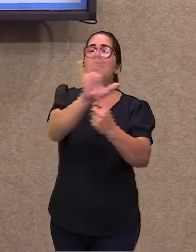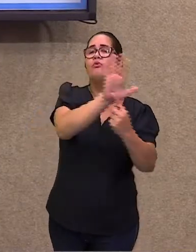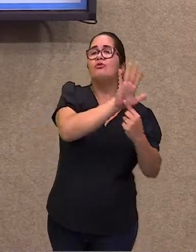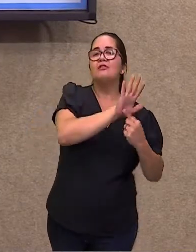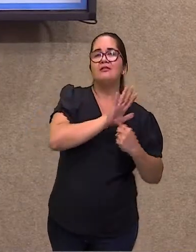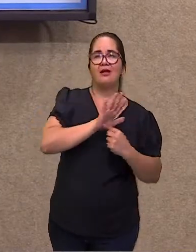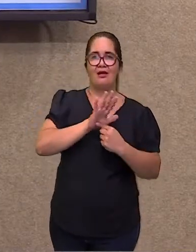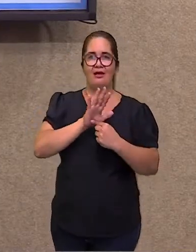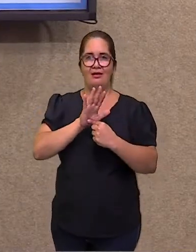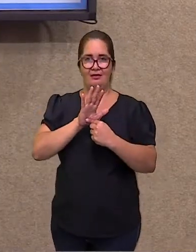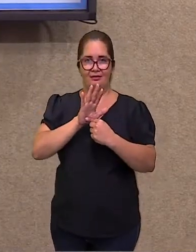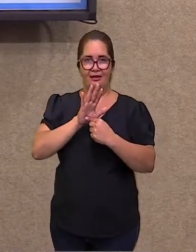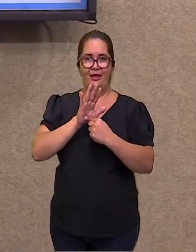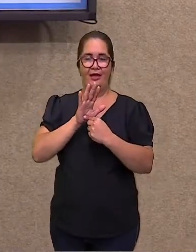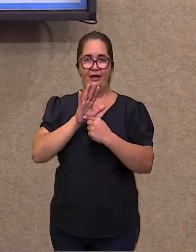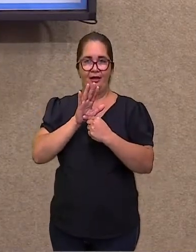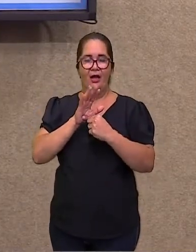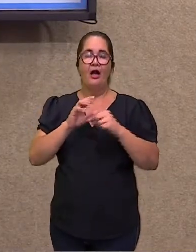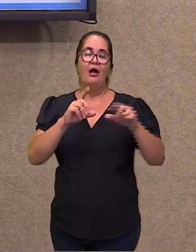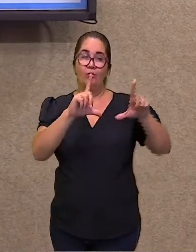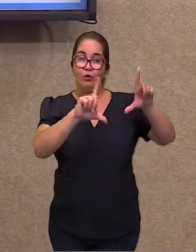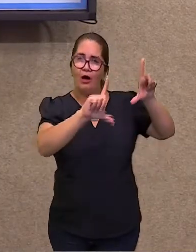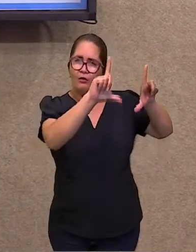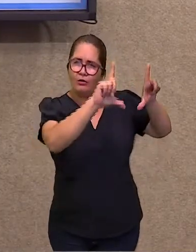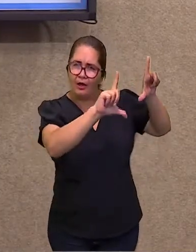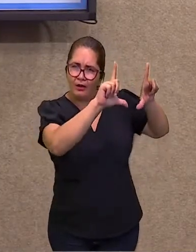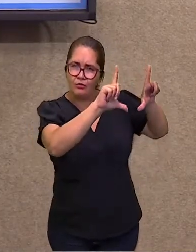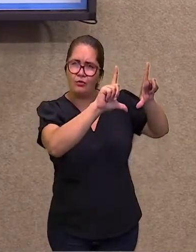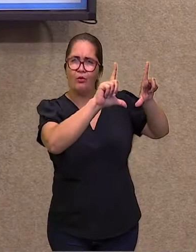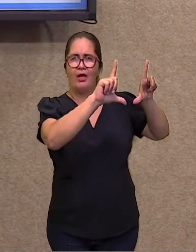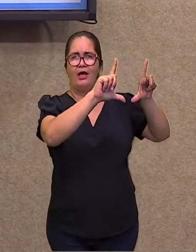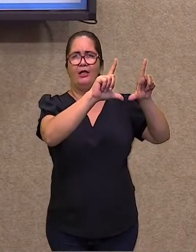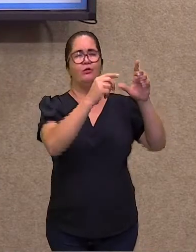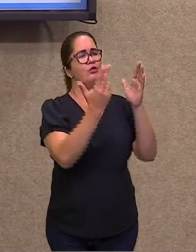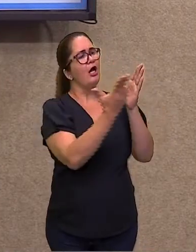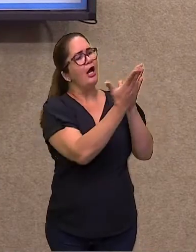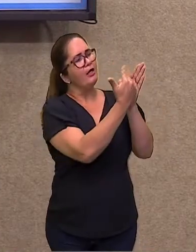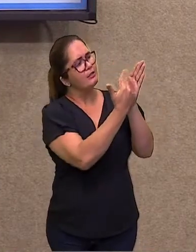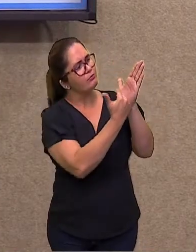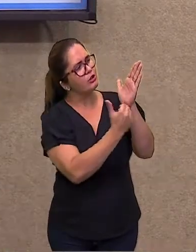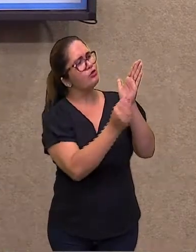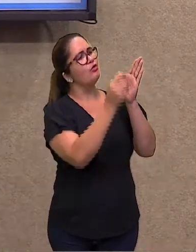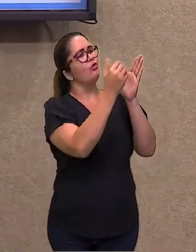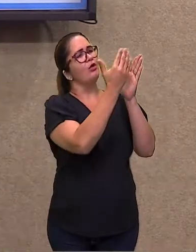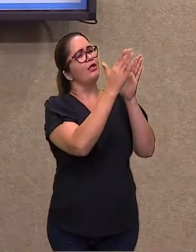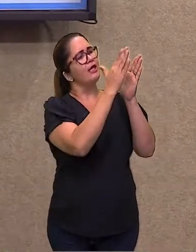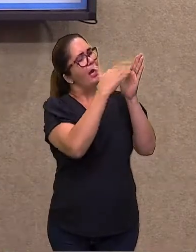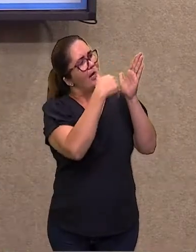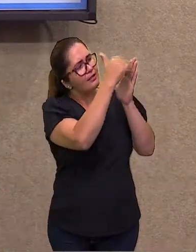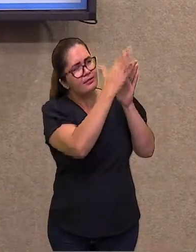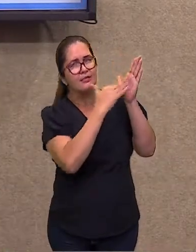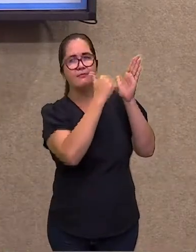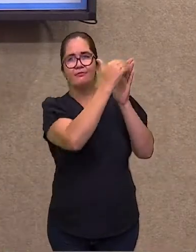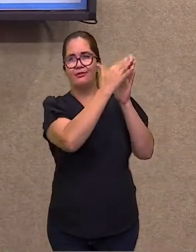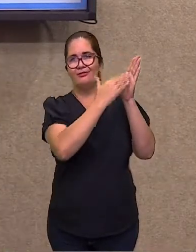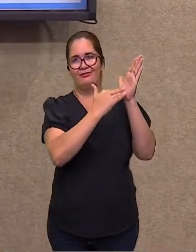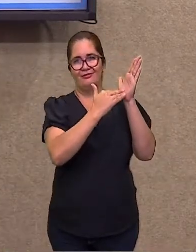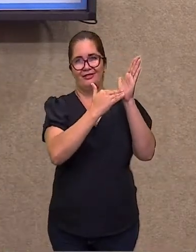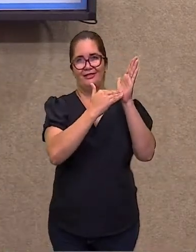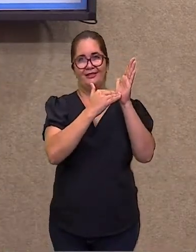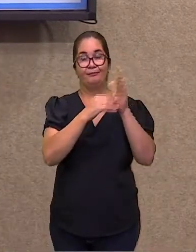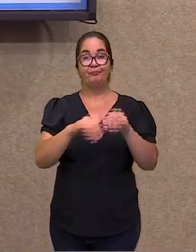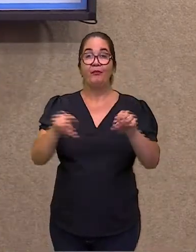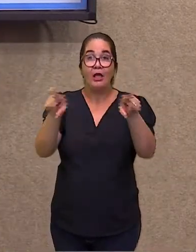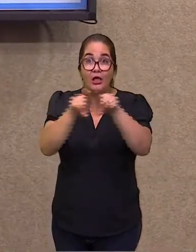sua vida. Então, mais uma vez lá, ele teve aula com Eugênio Grassetti. E também, gente, ele teve com Jorge